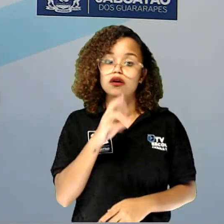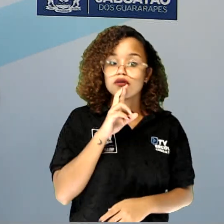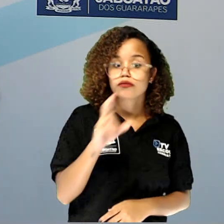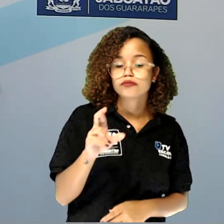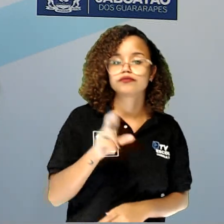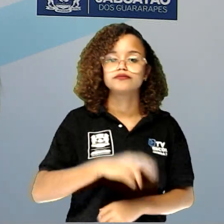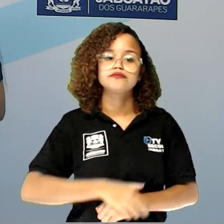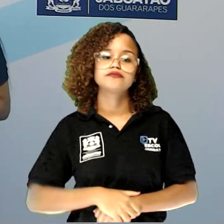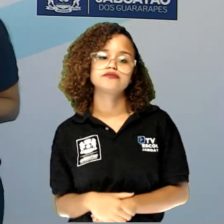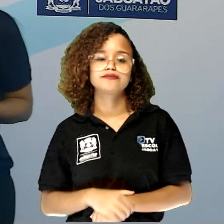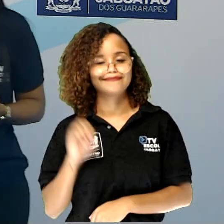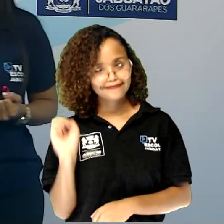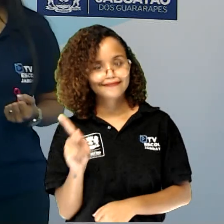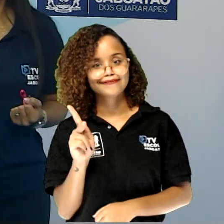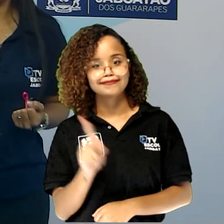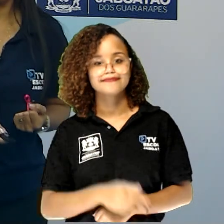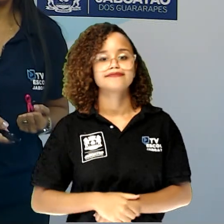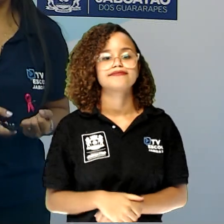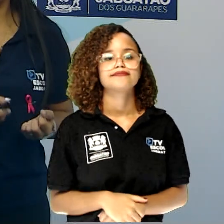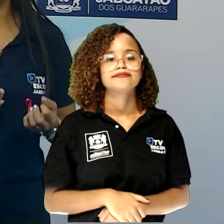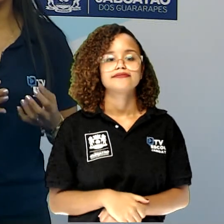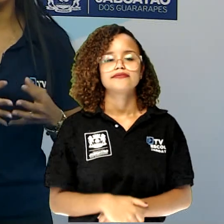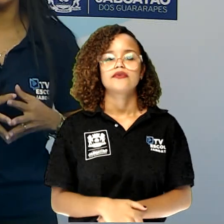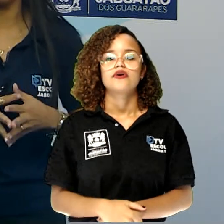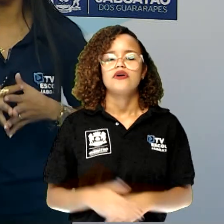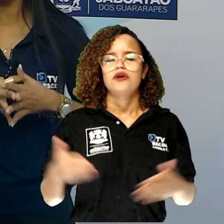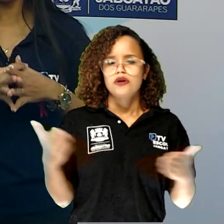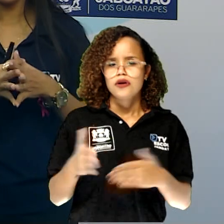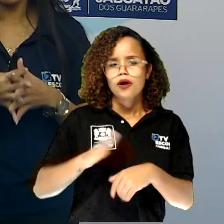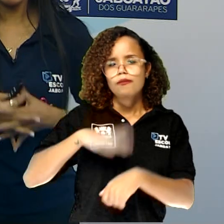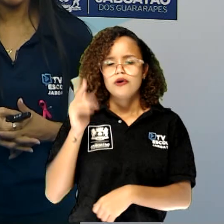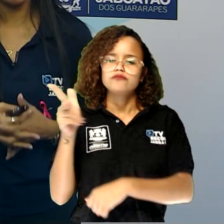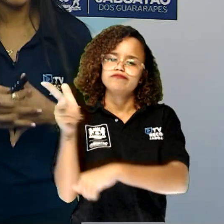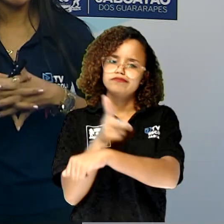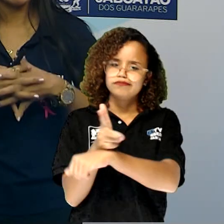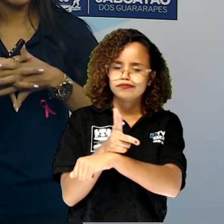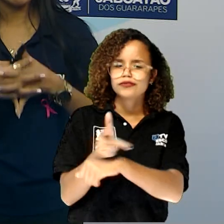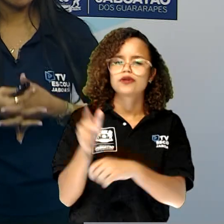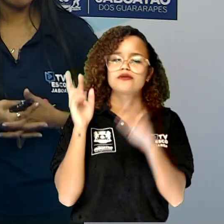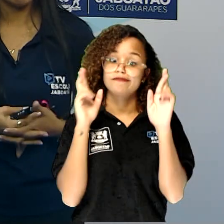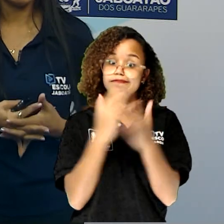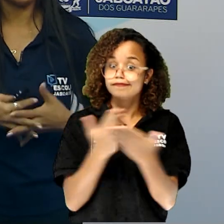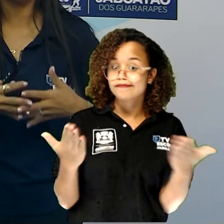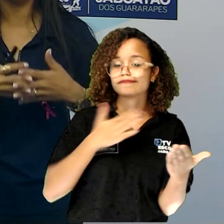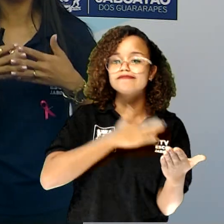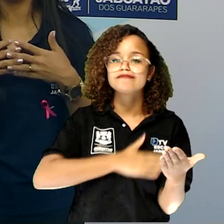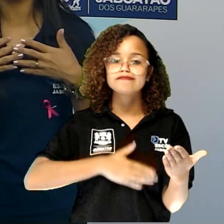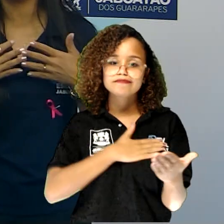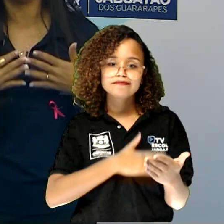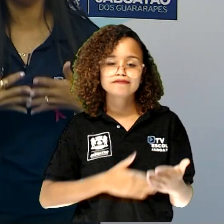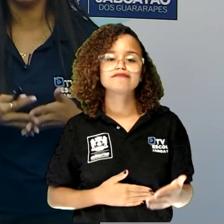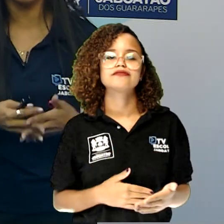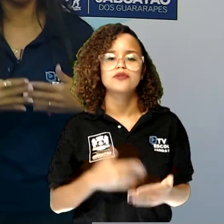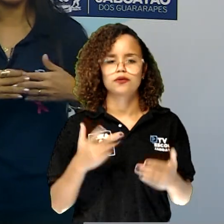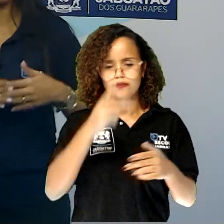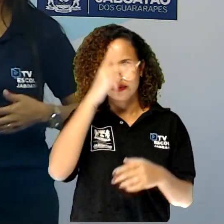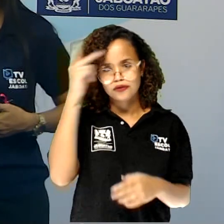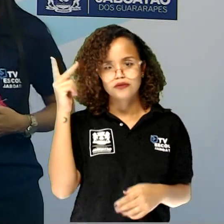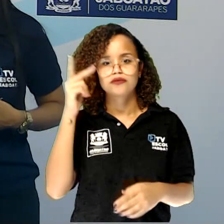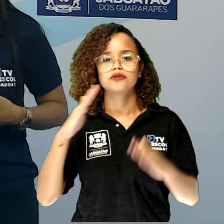está aí trazendo esse peso do duplo sentido, né, do roubar a graça, né, tirar a graça da situação e